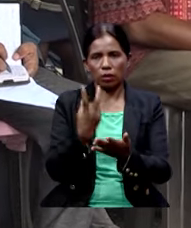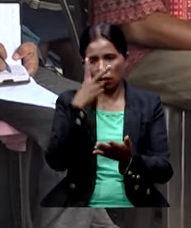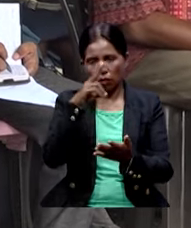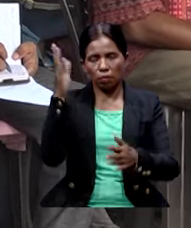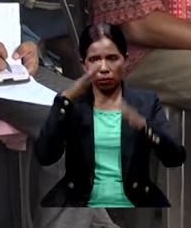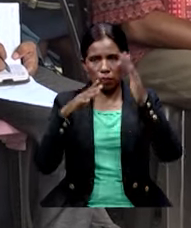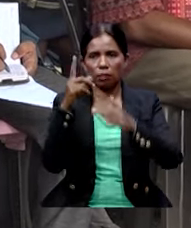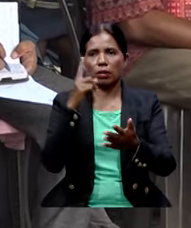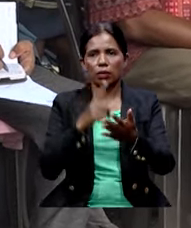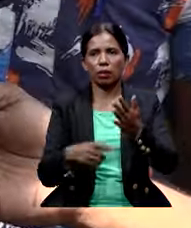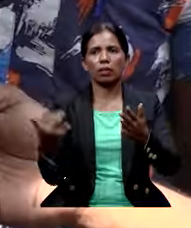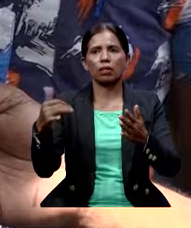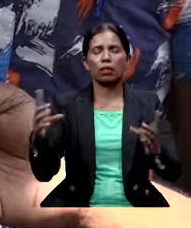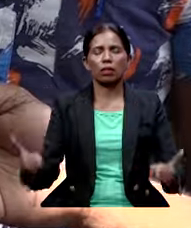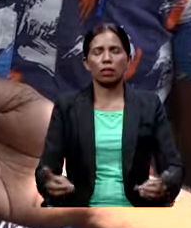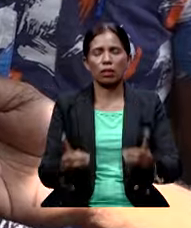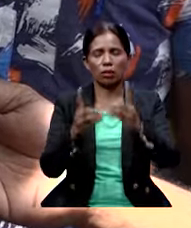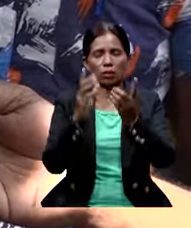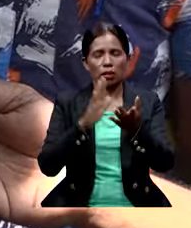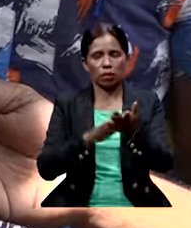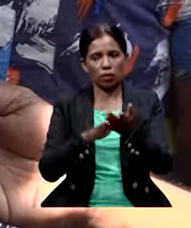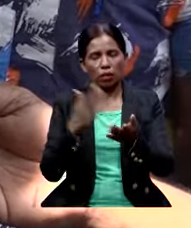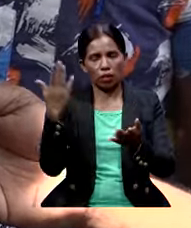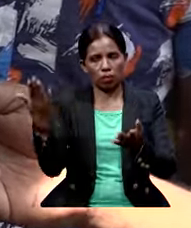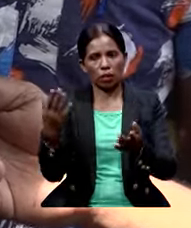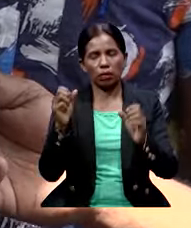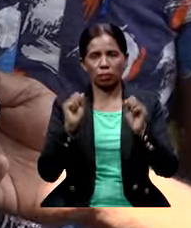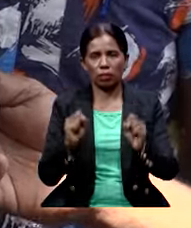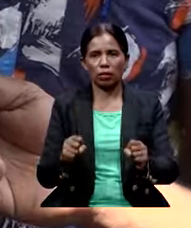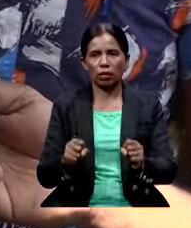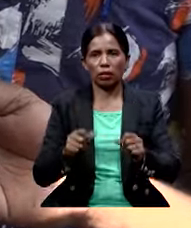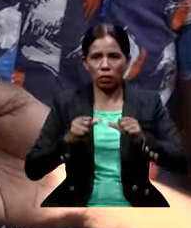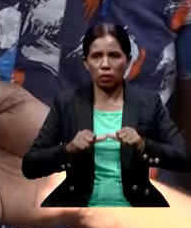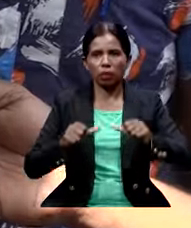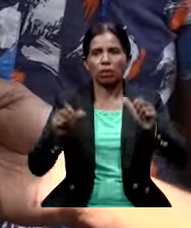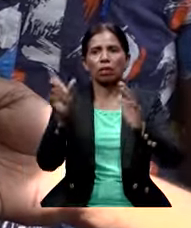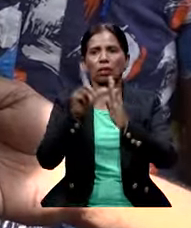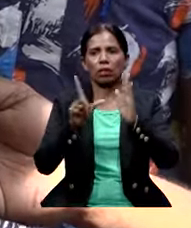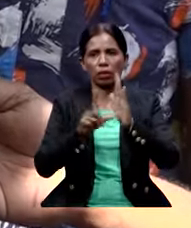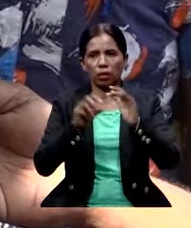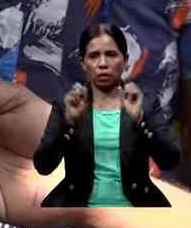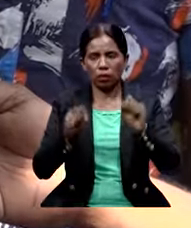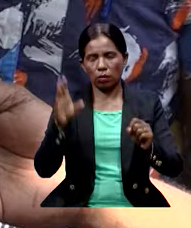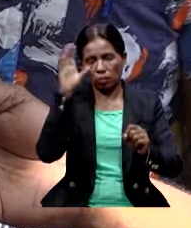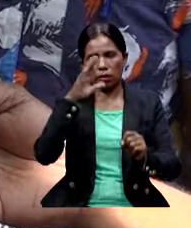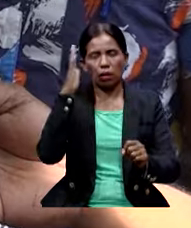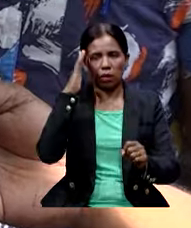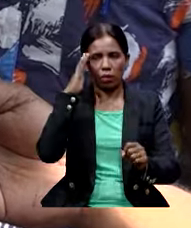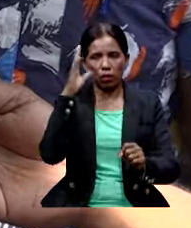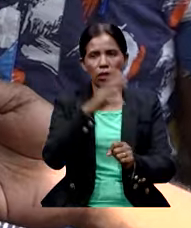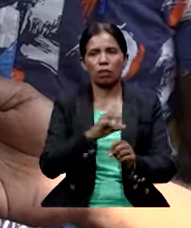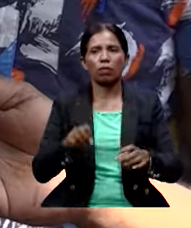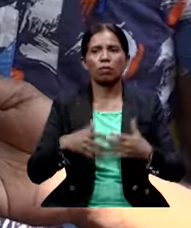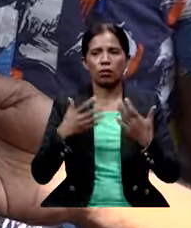saída maca ser enfrenta e escola refere para atbele continua a lista ou de buka hatene pukul lolone ou